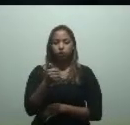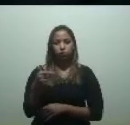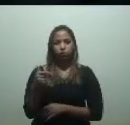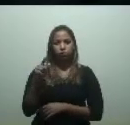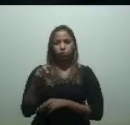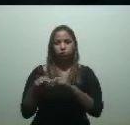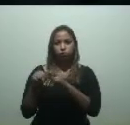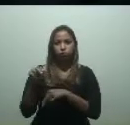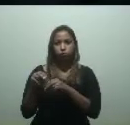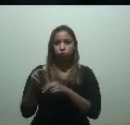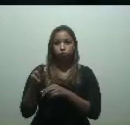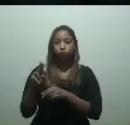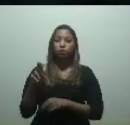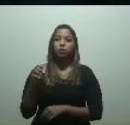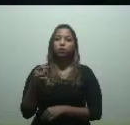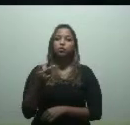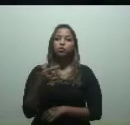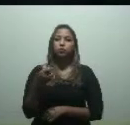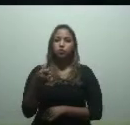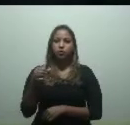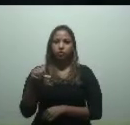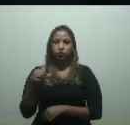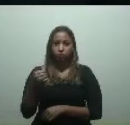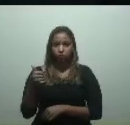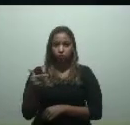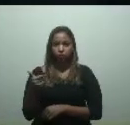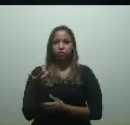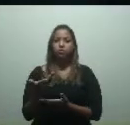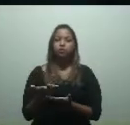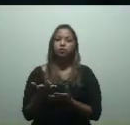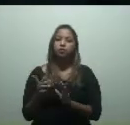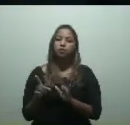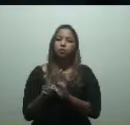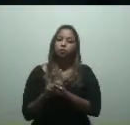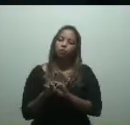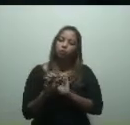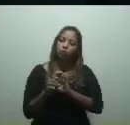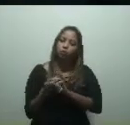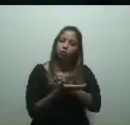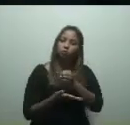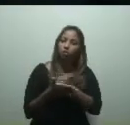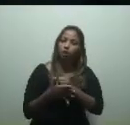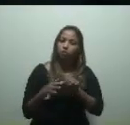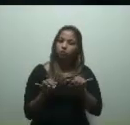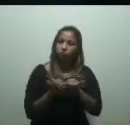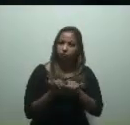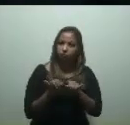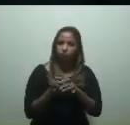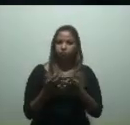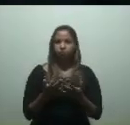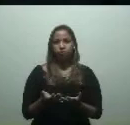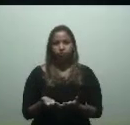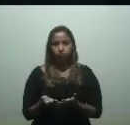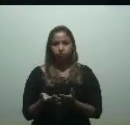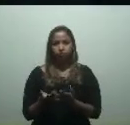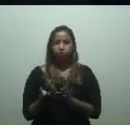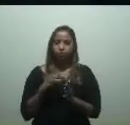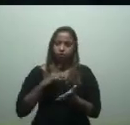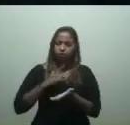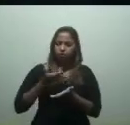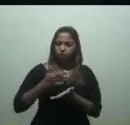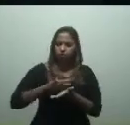o plano de carreira e remuneração dos profissionais do Magistério da Educação Básica de Parnamirim, da forma como especifica e da